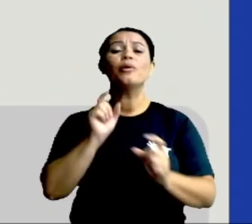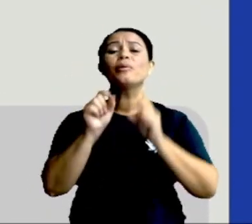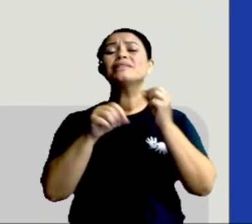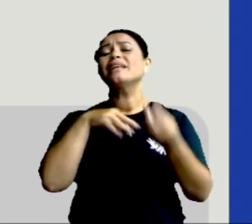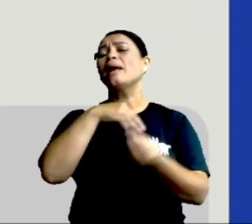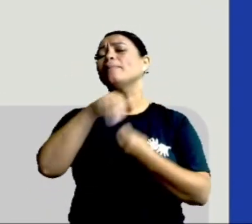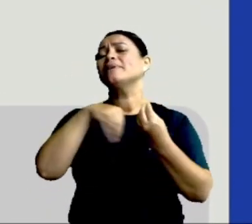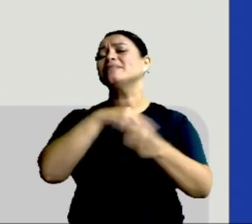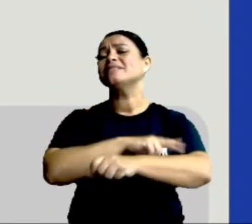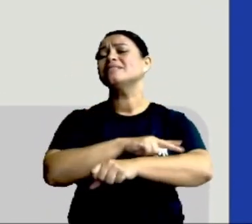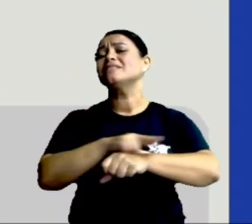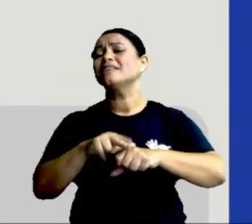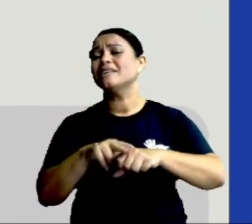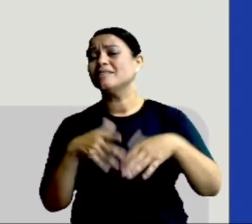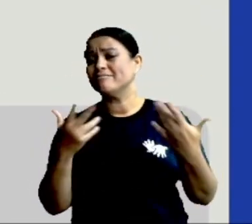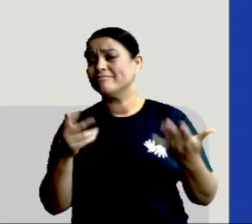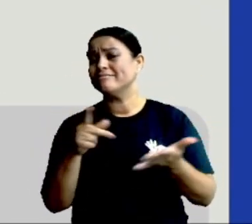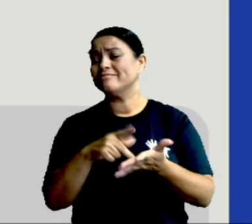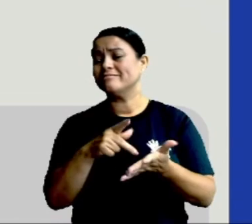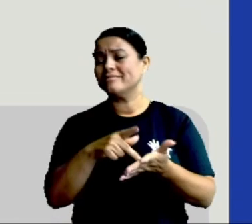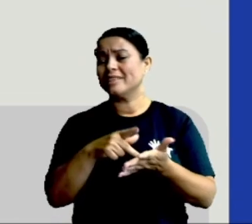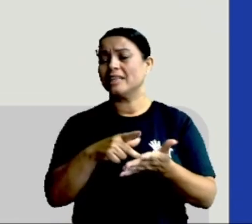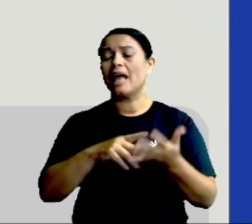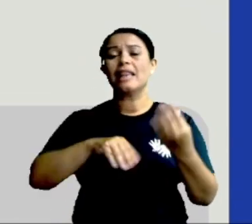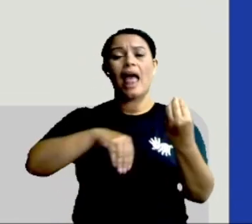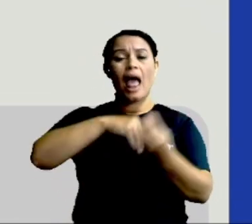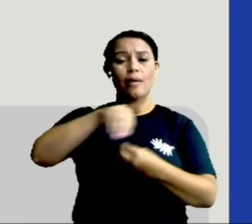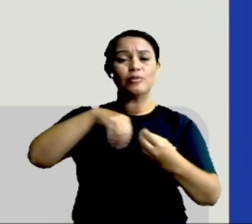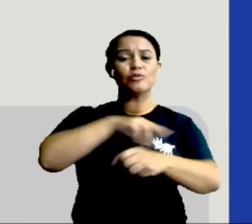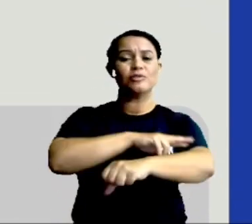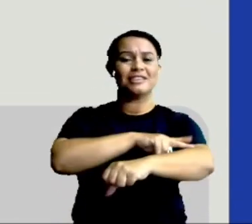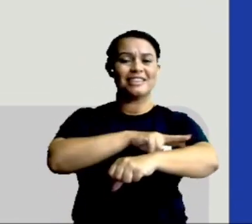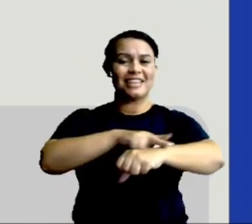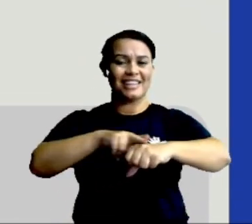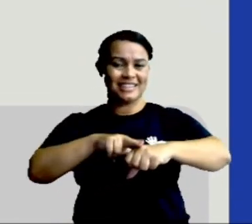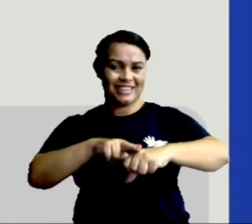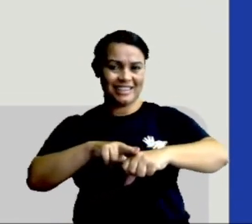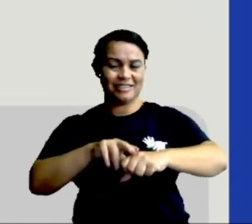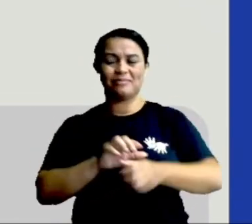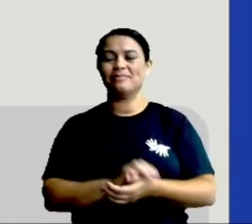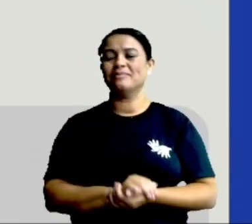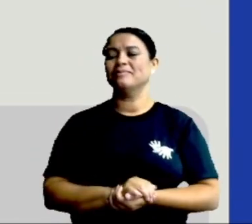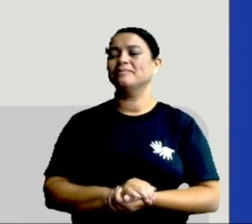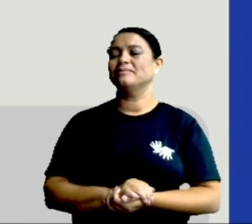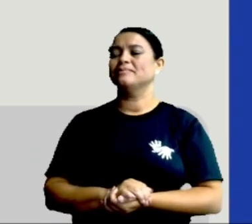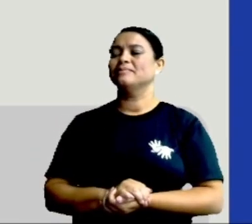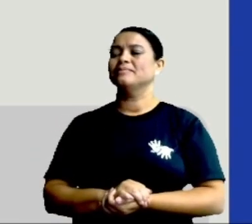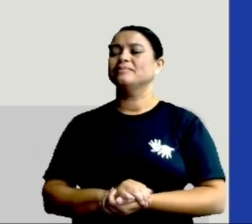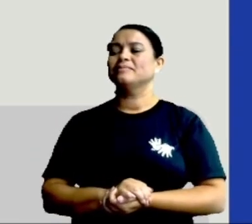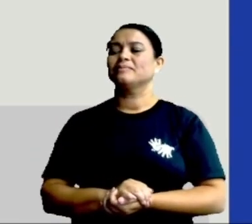seria essa miscigenação de fato? É a mistura das raças.